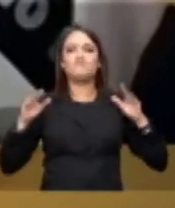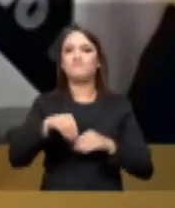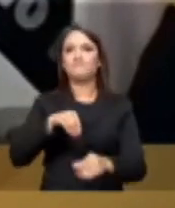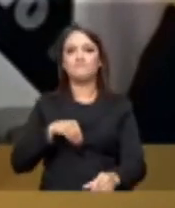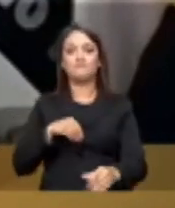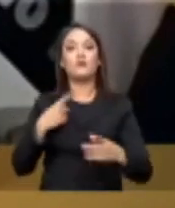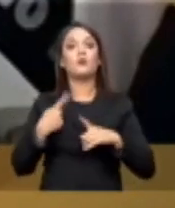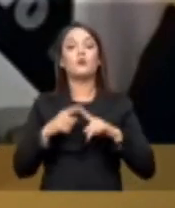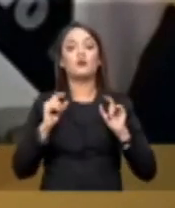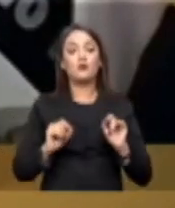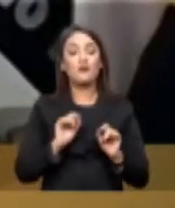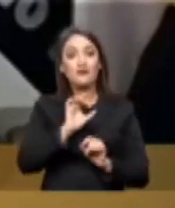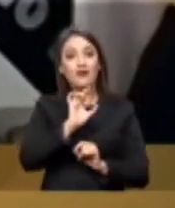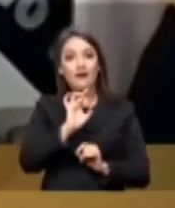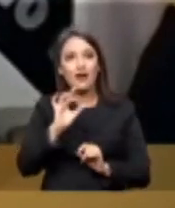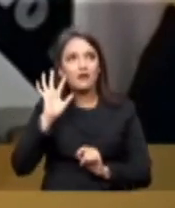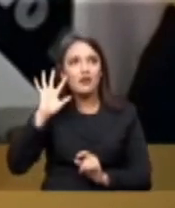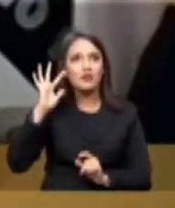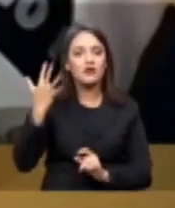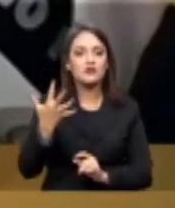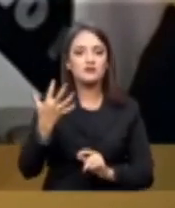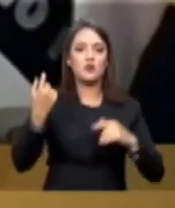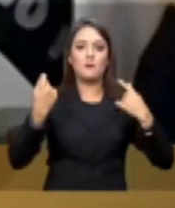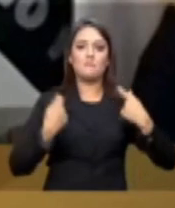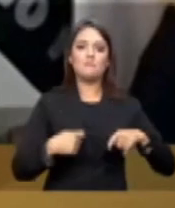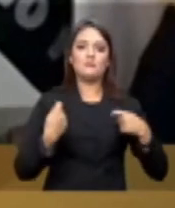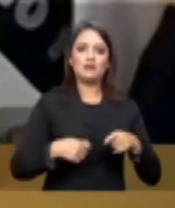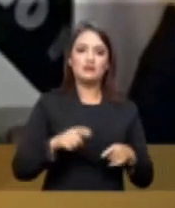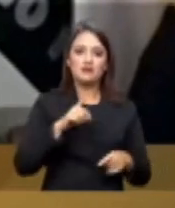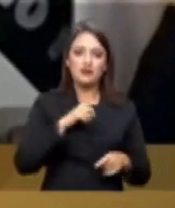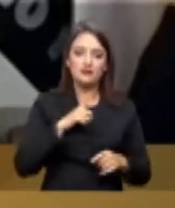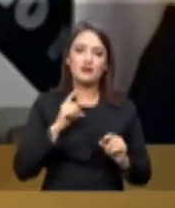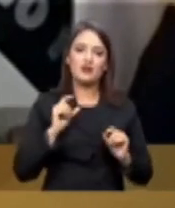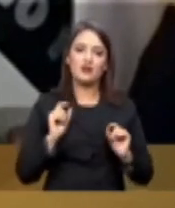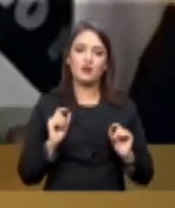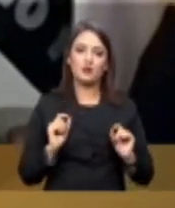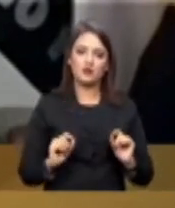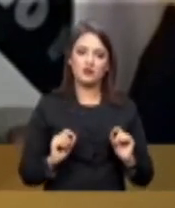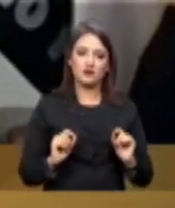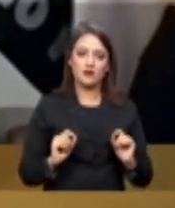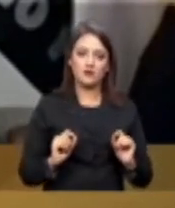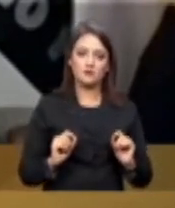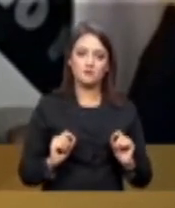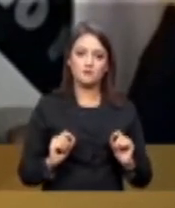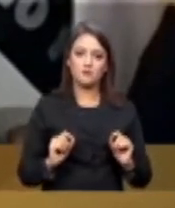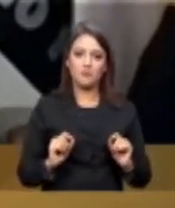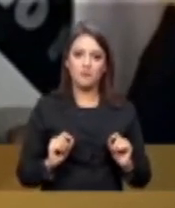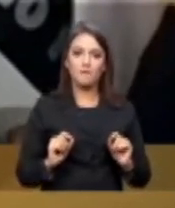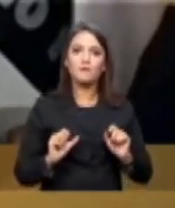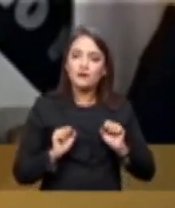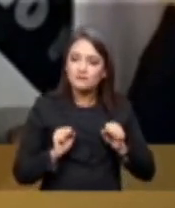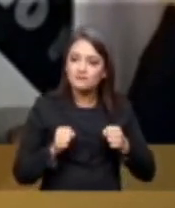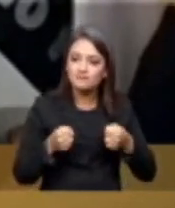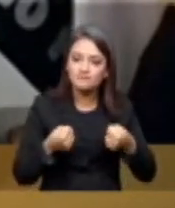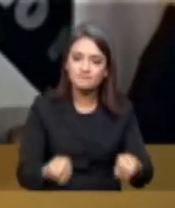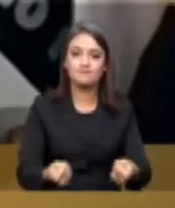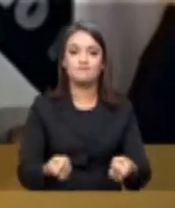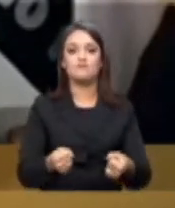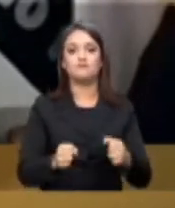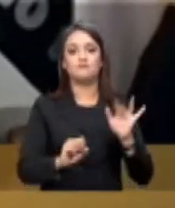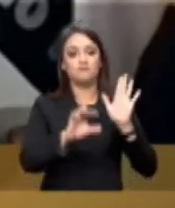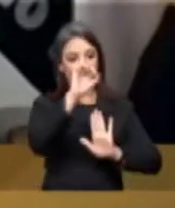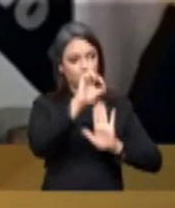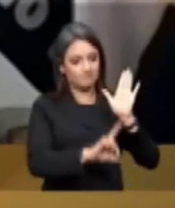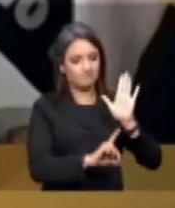cada sua ação deve carregar a generosa combatividade do defensor, do direito e